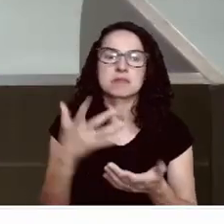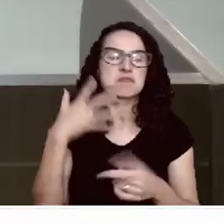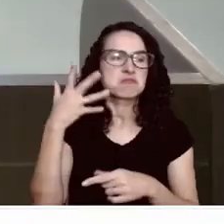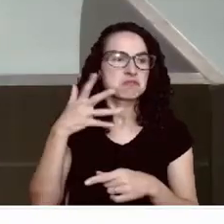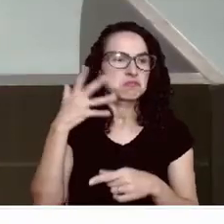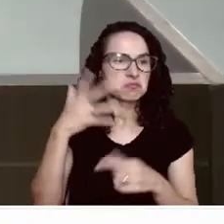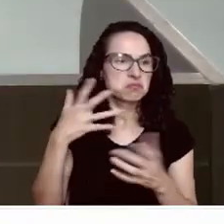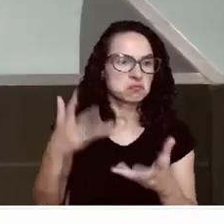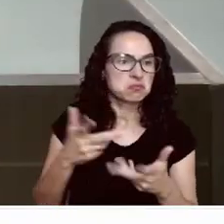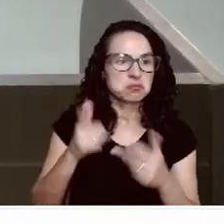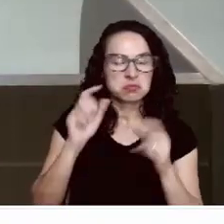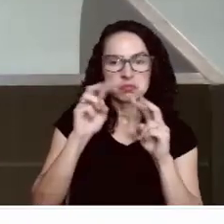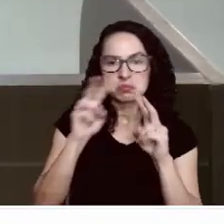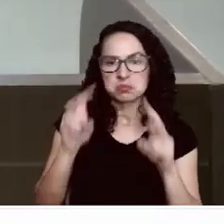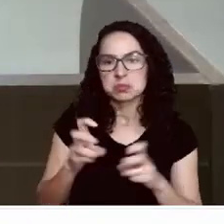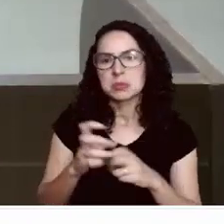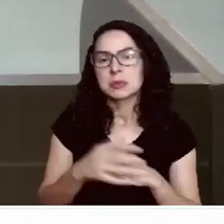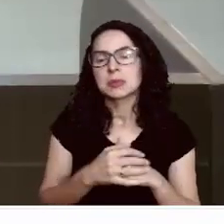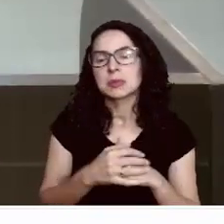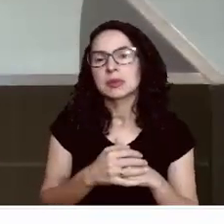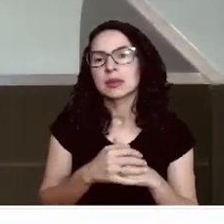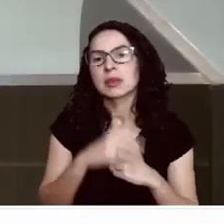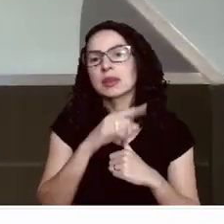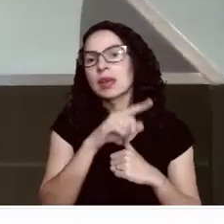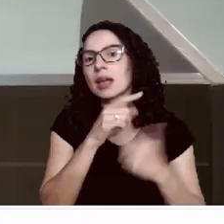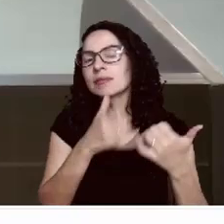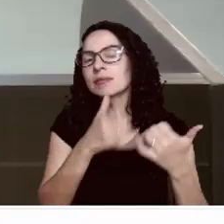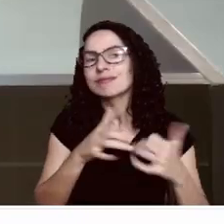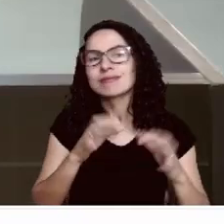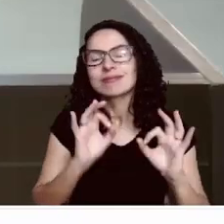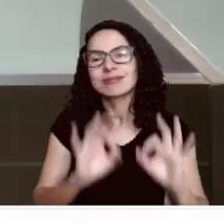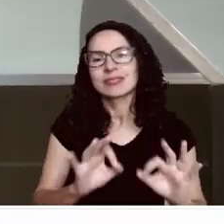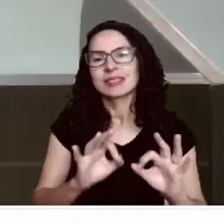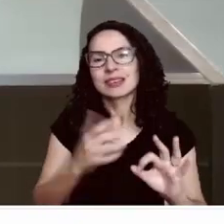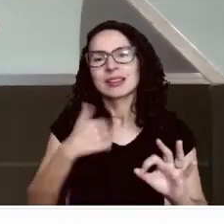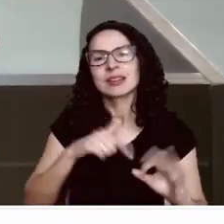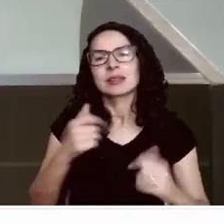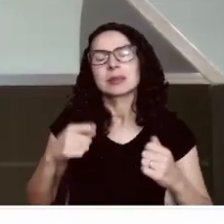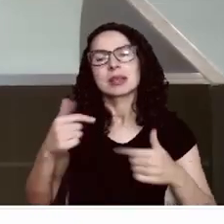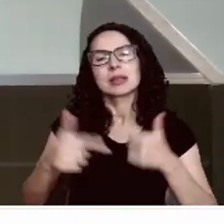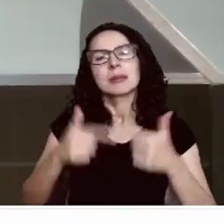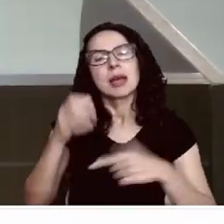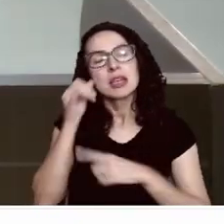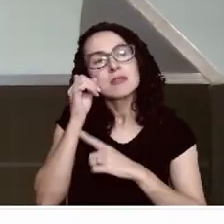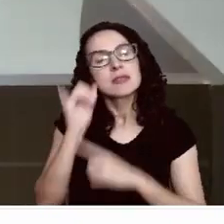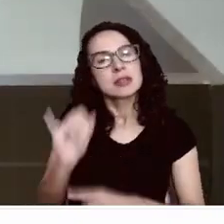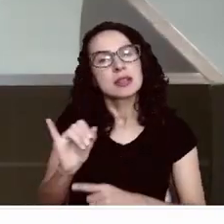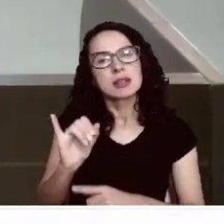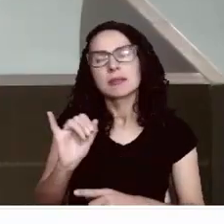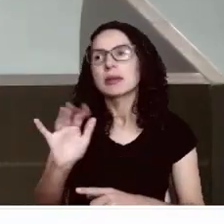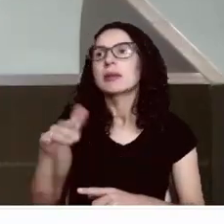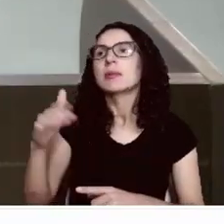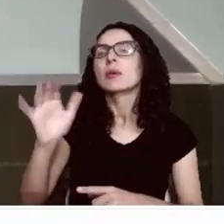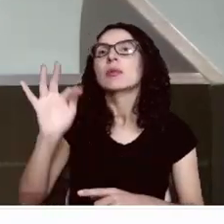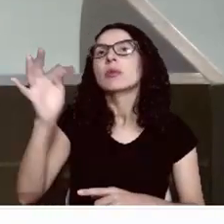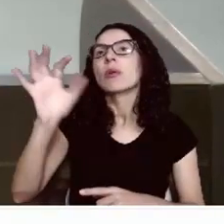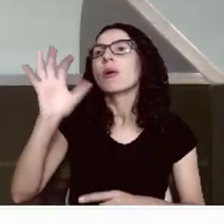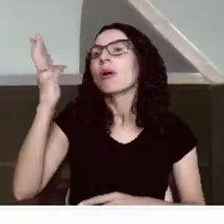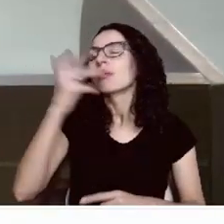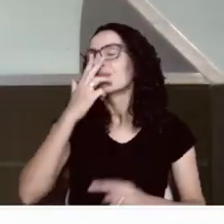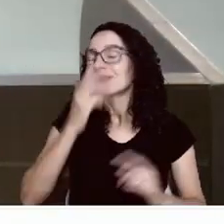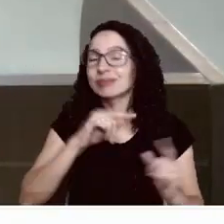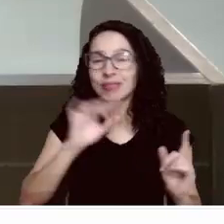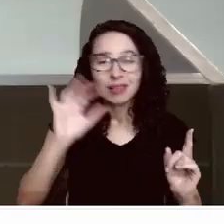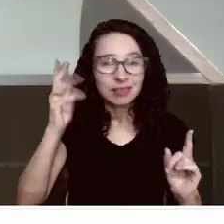questão, e ele tocou no ponto certo. Nós temos que trabalhar a prevenção para não chegar nesse ponto, porque quando chega nesse ponto, Fran